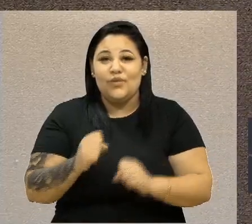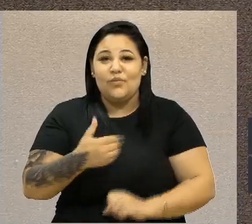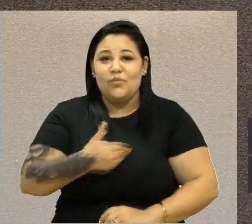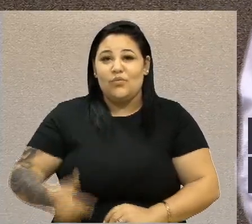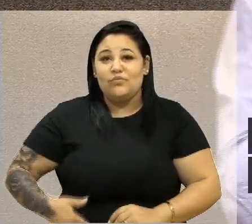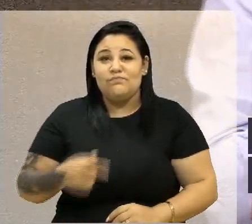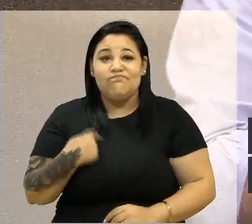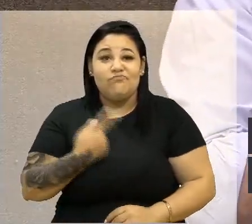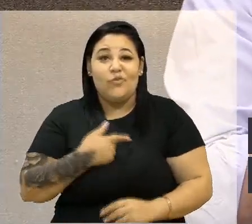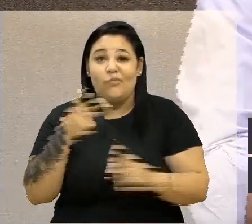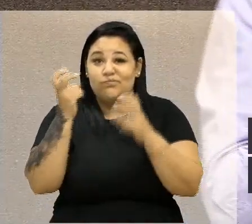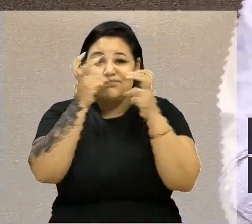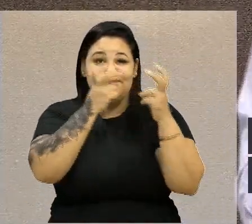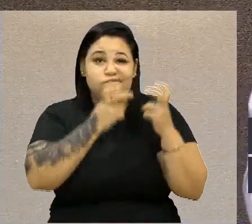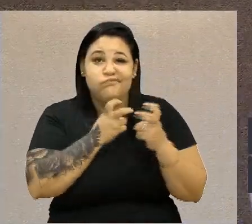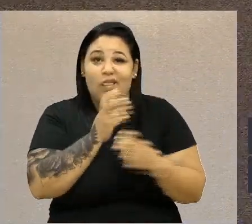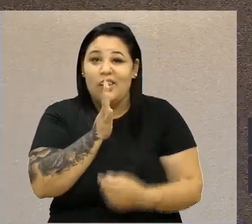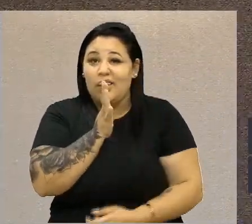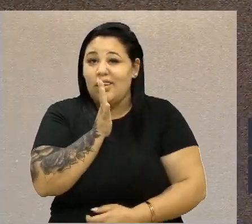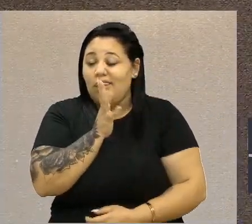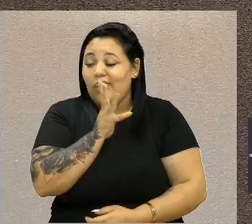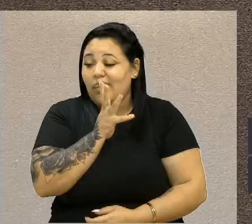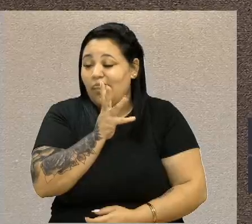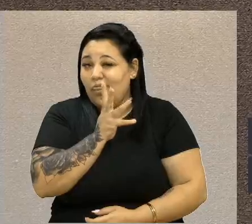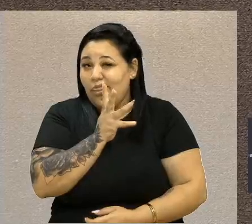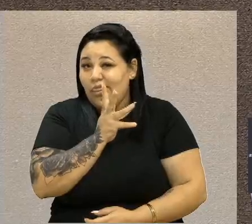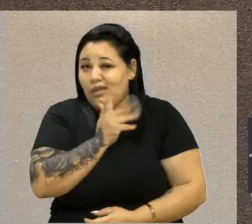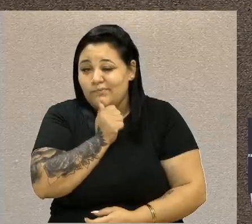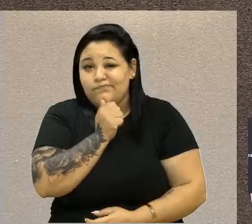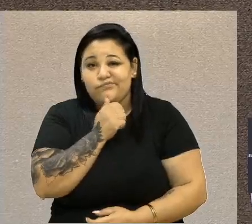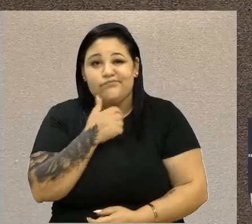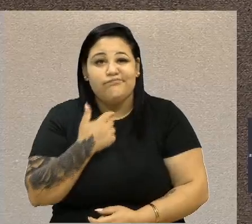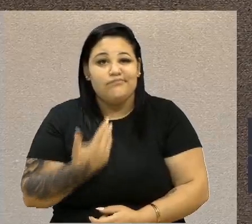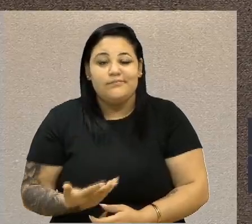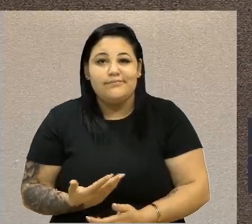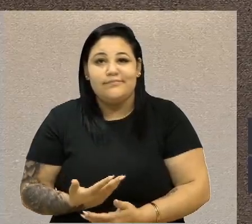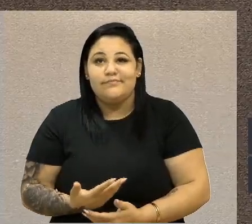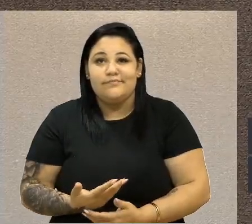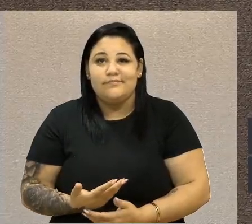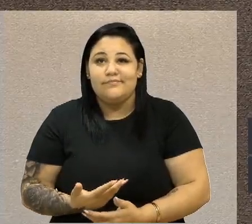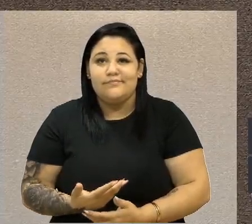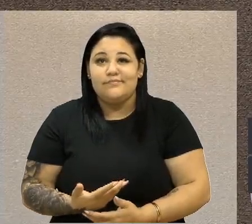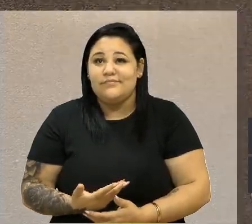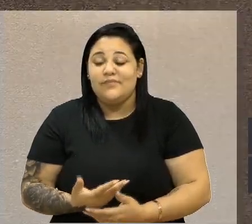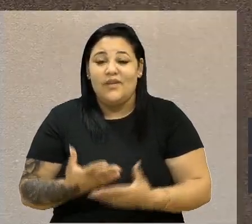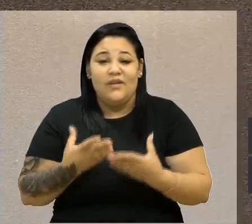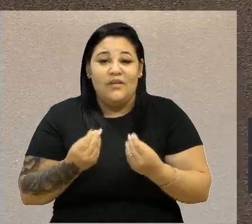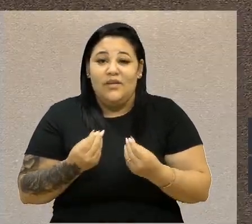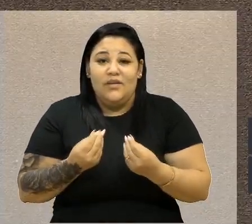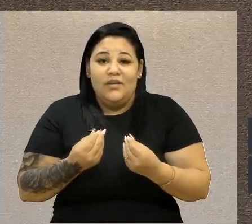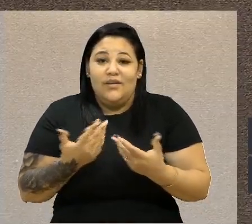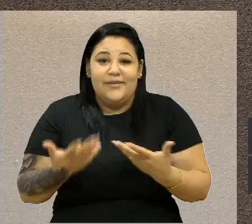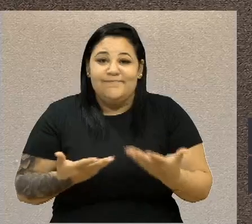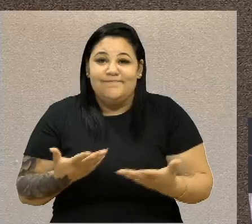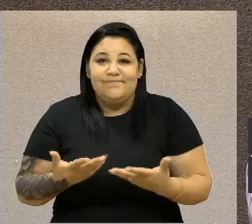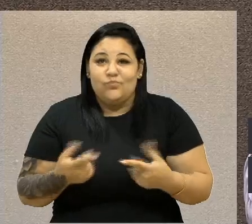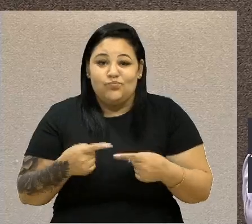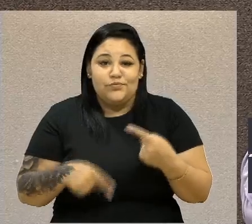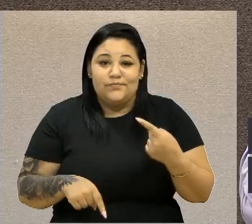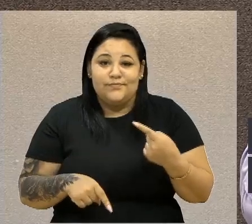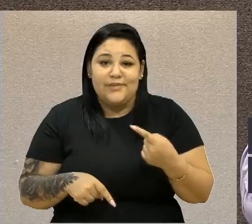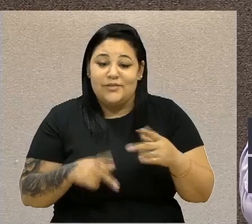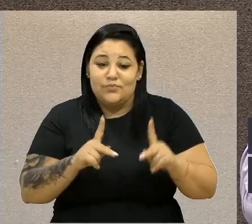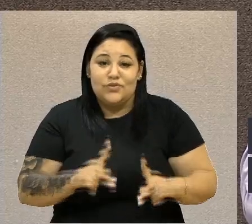notamos que ele é muito lento. A velocidade que o poder público entrega é muito aquém do que todos desejariam